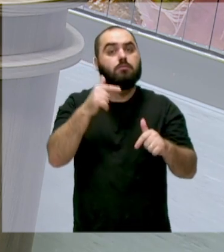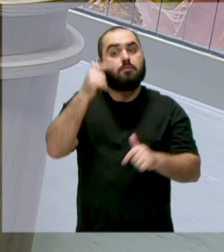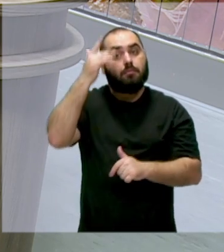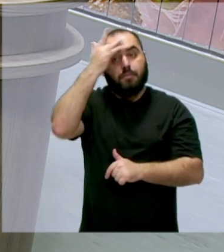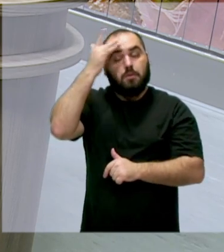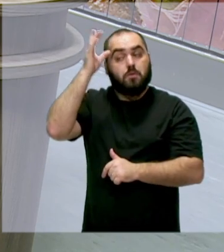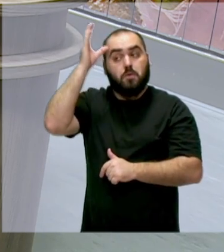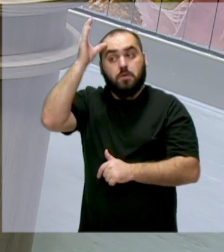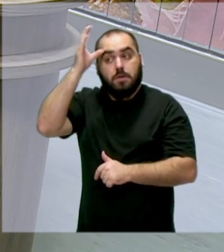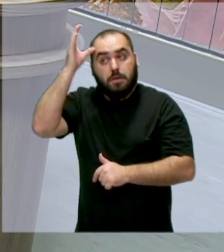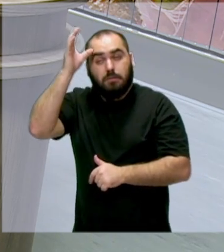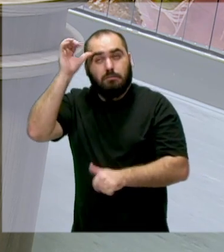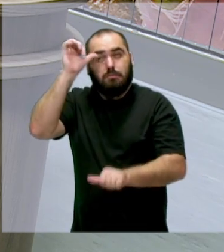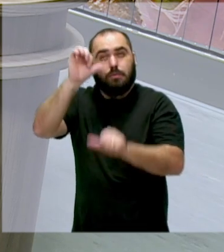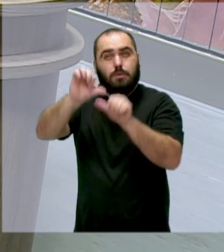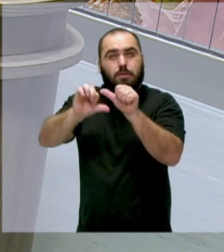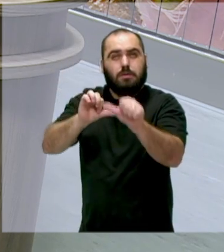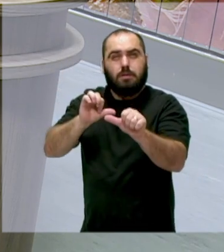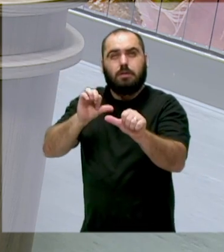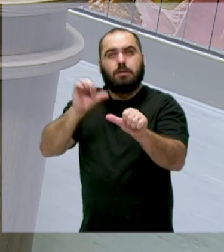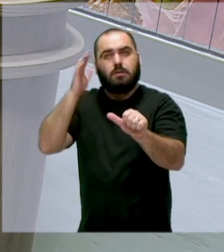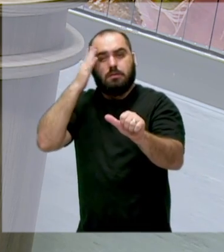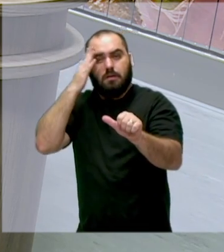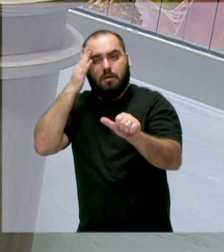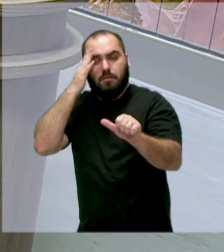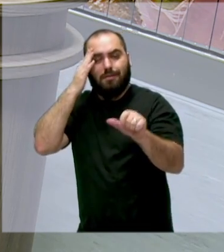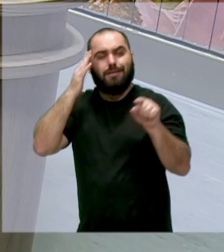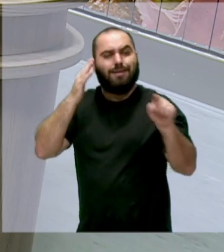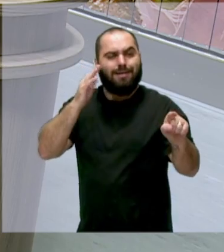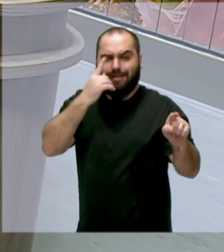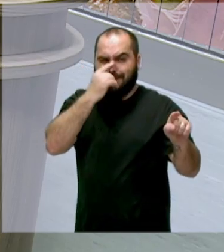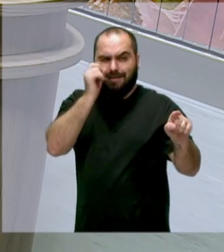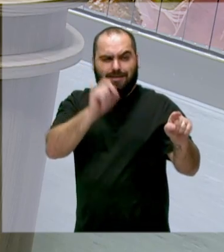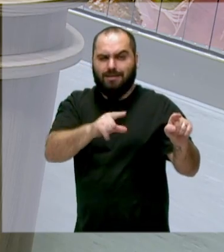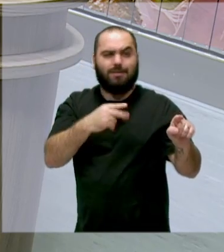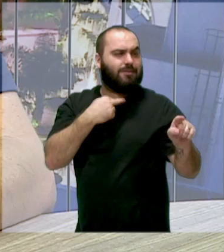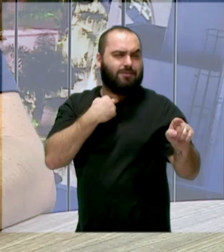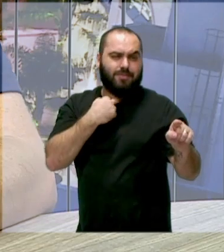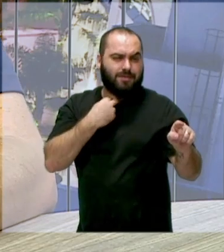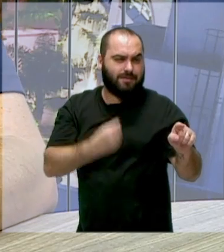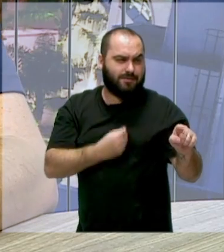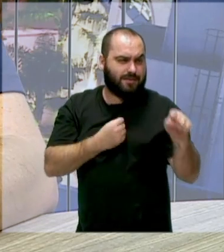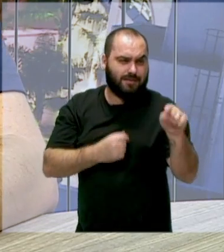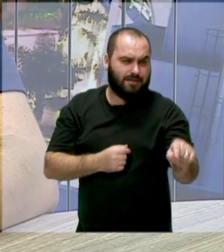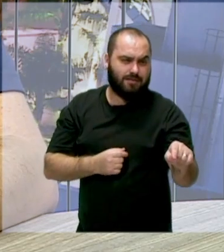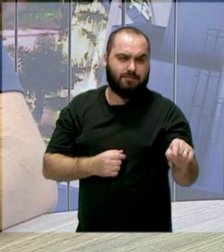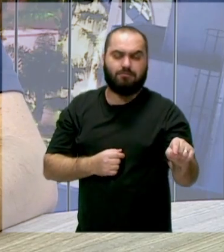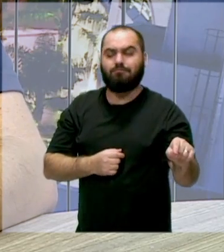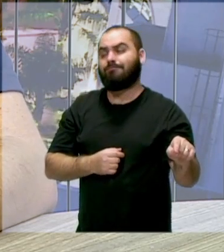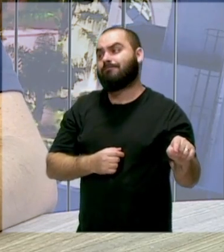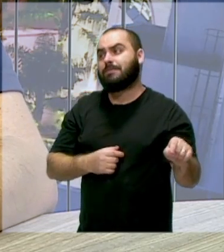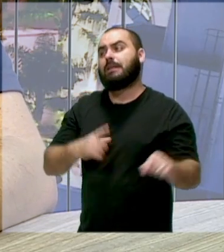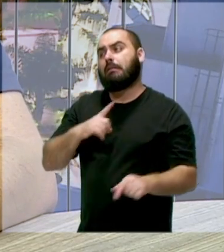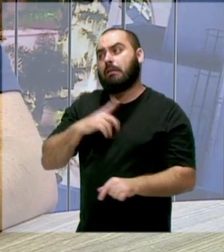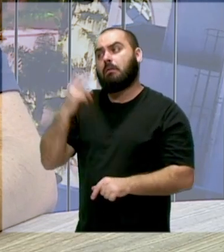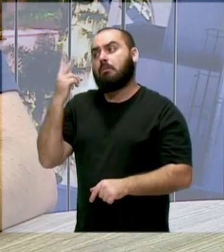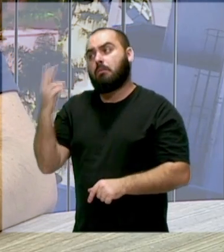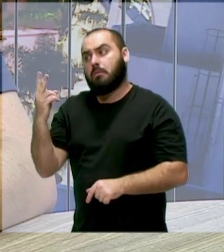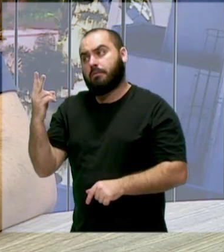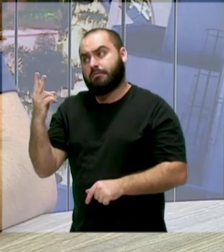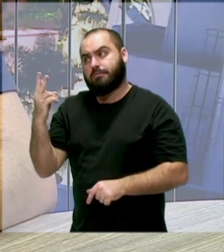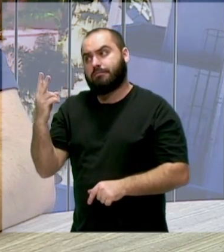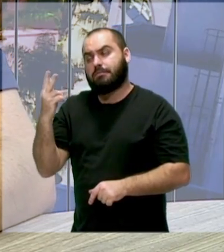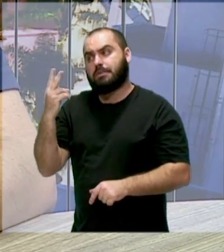verem, não deveria estar aquele resíduo ali? Nós temos 2 situações para mudar isso. Primeiro, com a